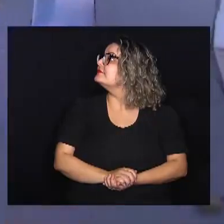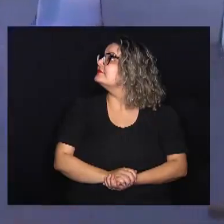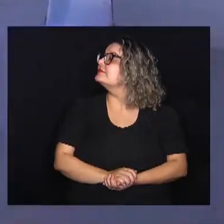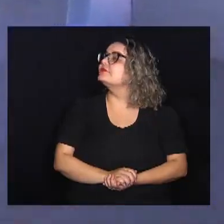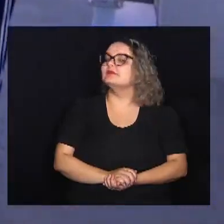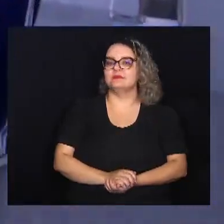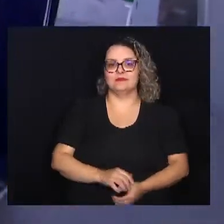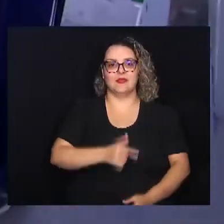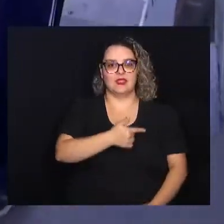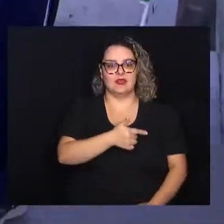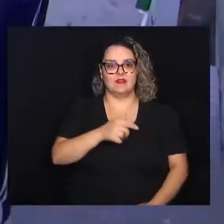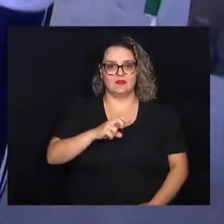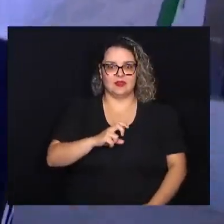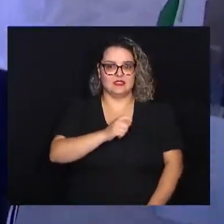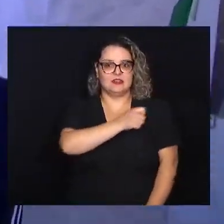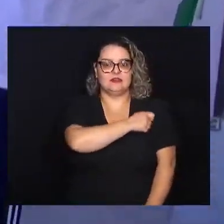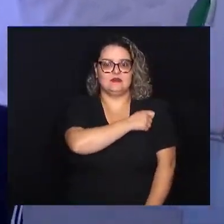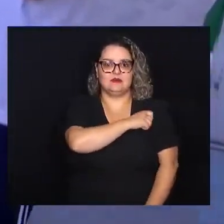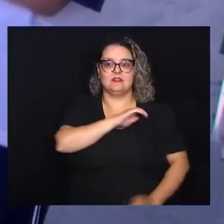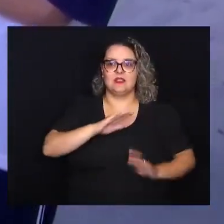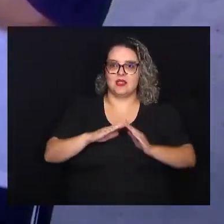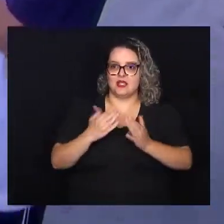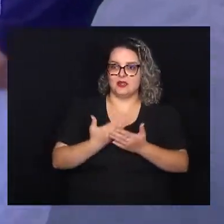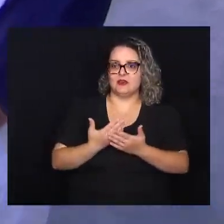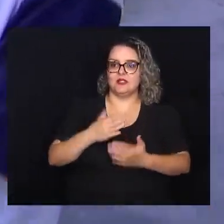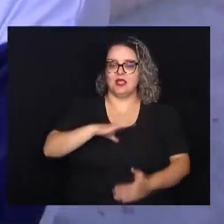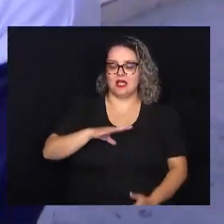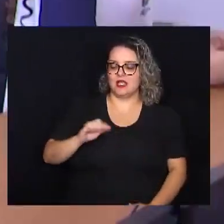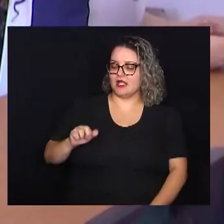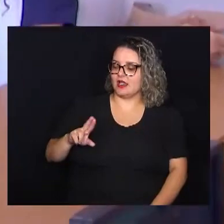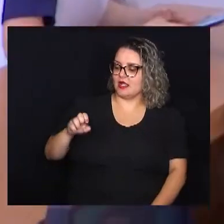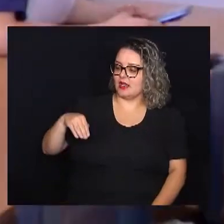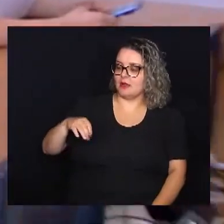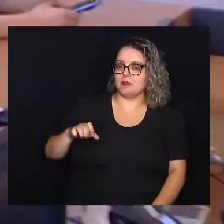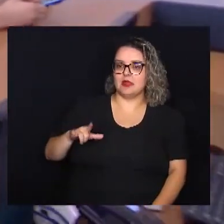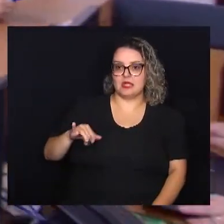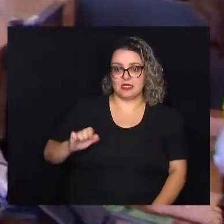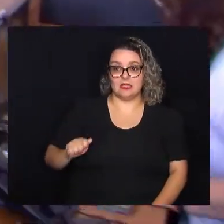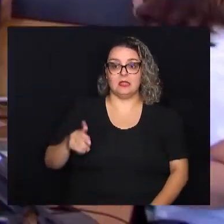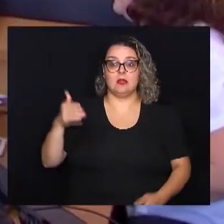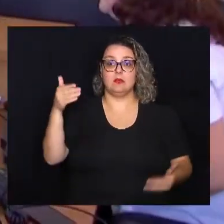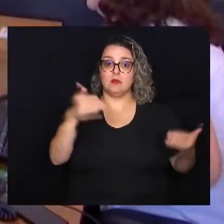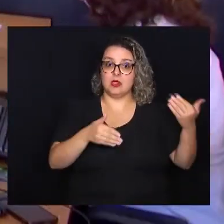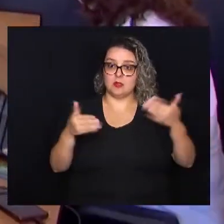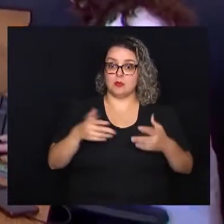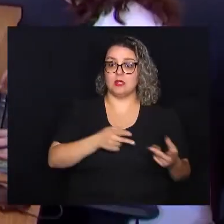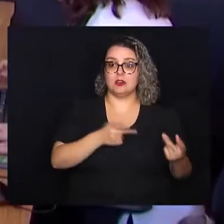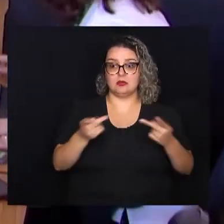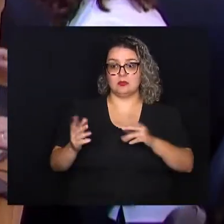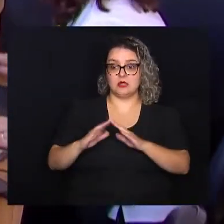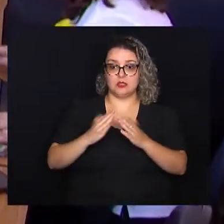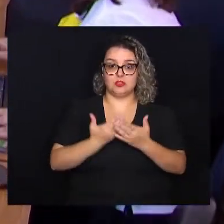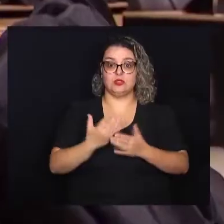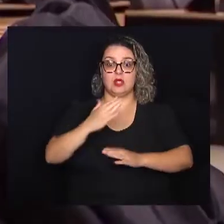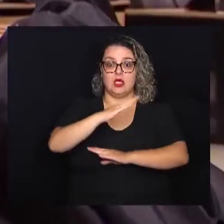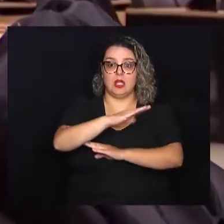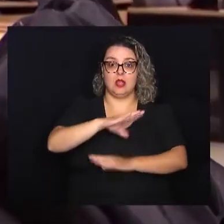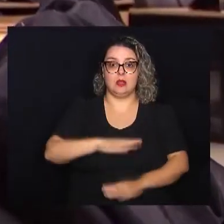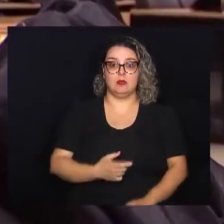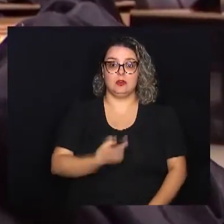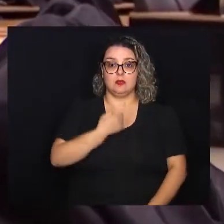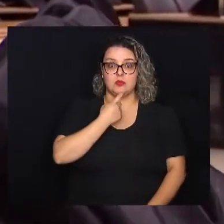25 alunos da Escola Municipal Carmelina de Castro rinco participaram da visita escolar a câmara municipal